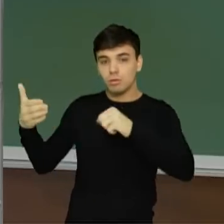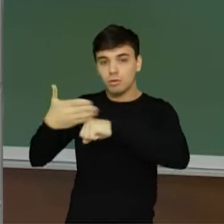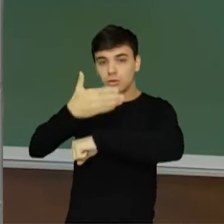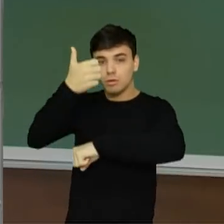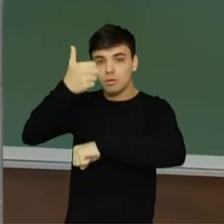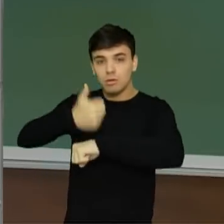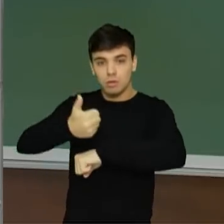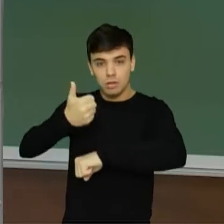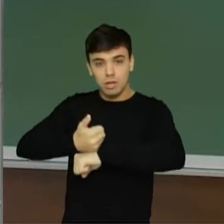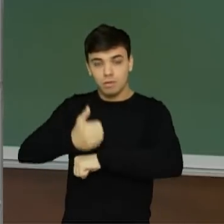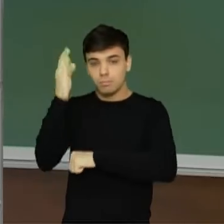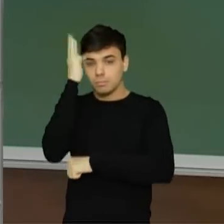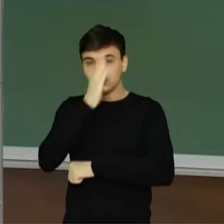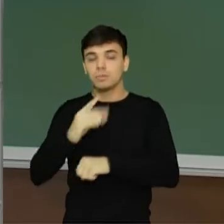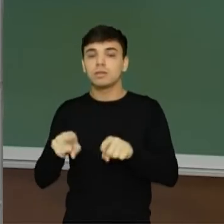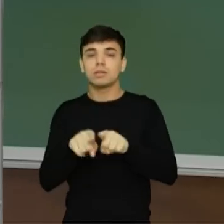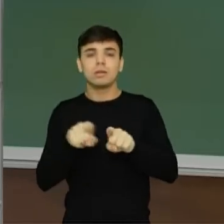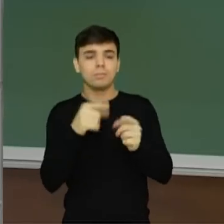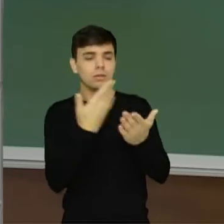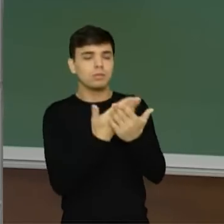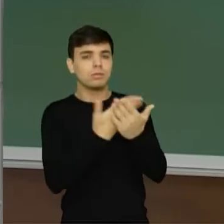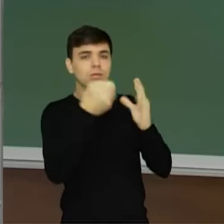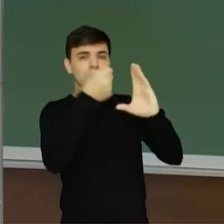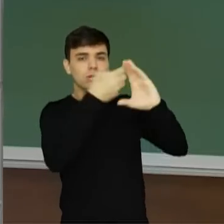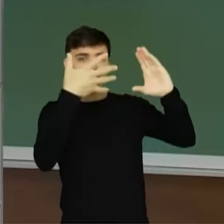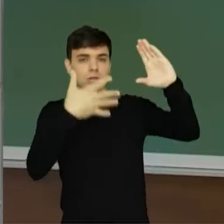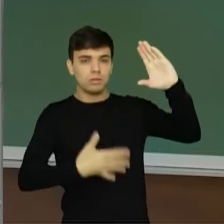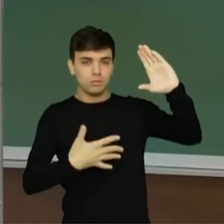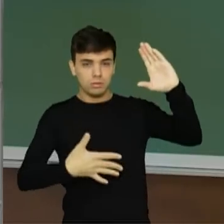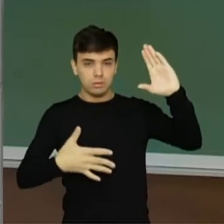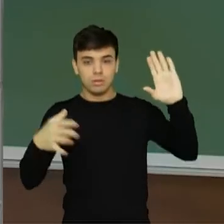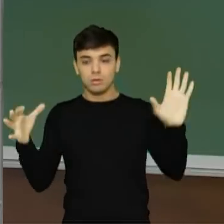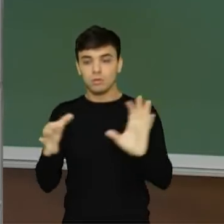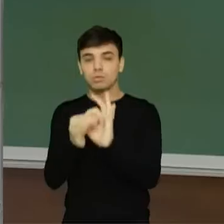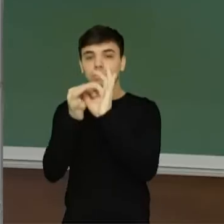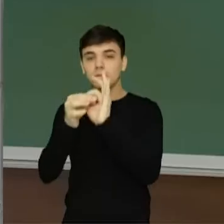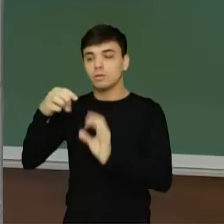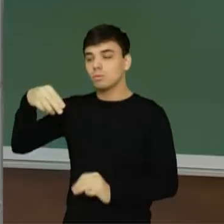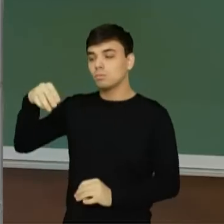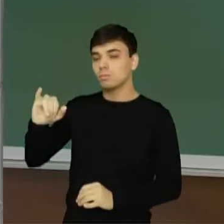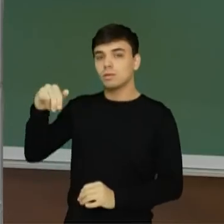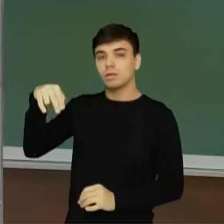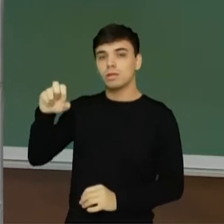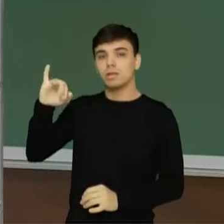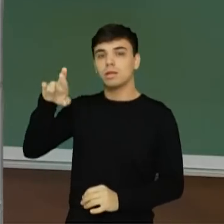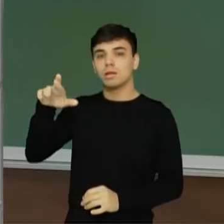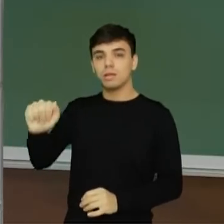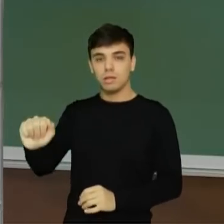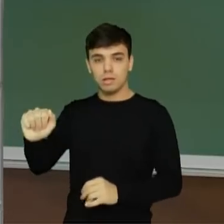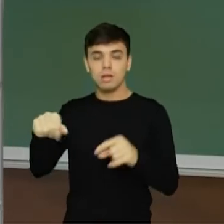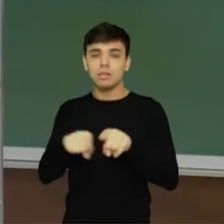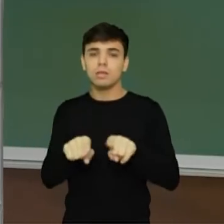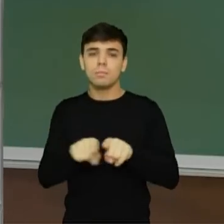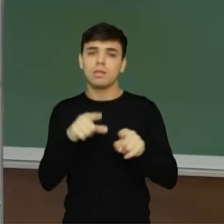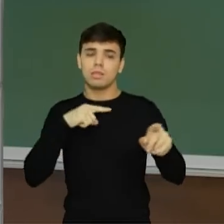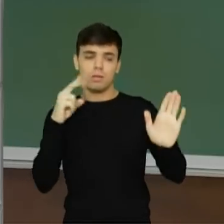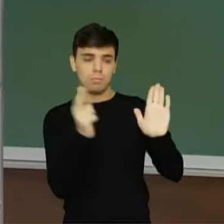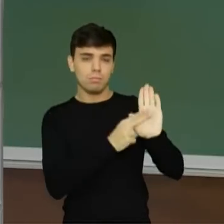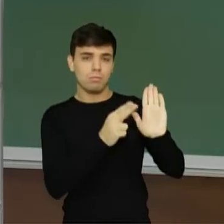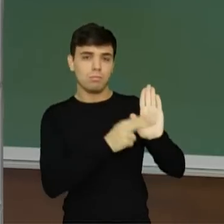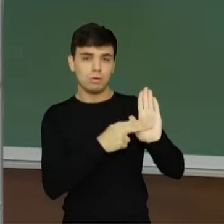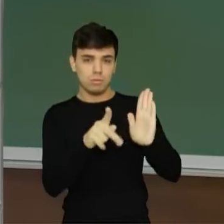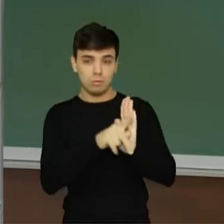as principais características da chamada conjuração mineira e também identificar as principais propostas defendidas para essa